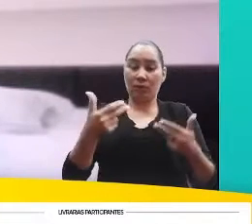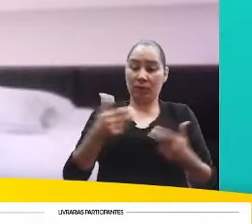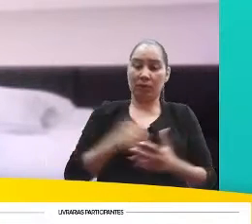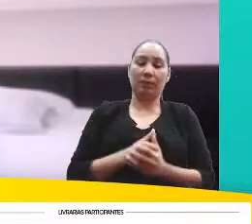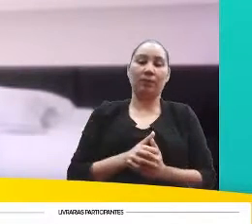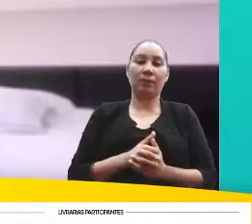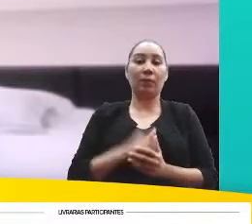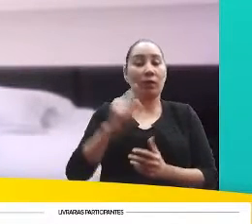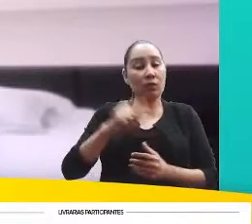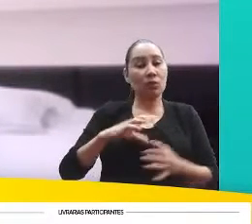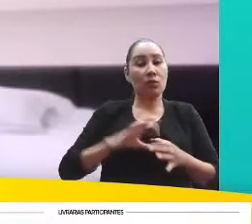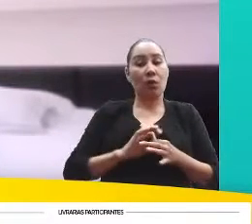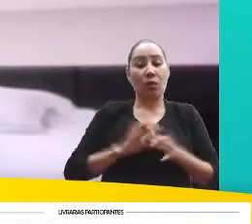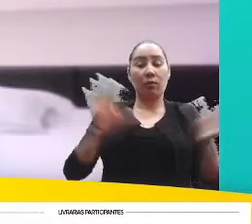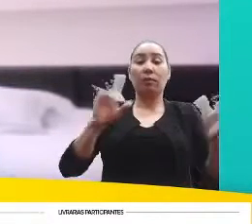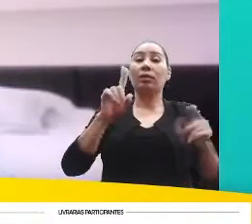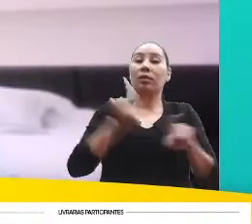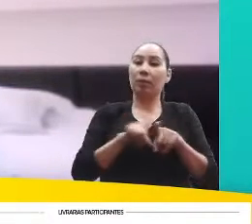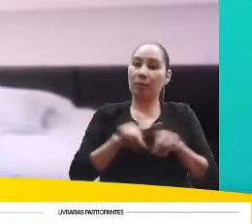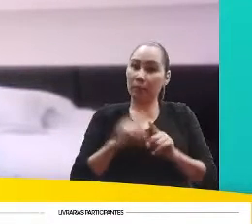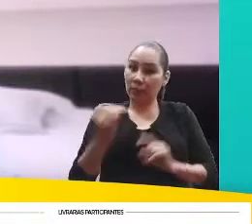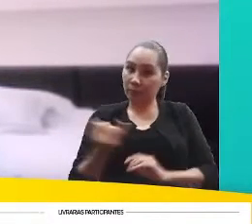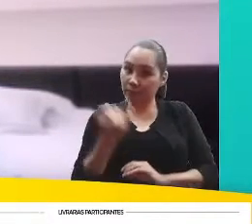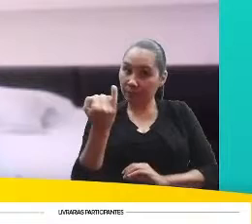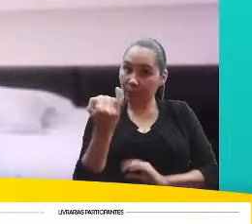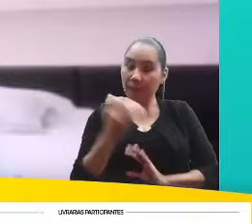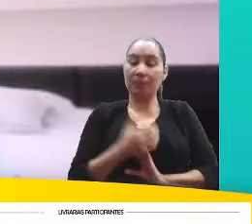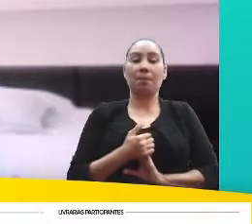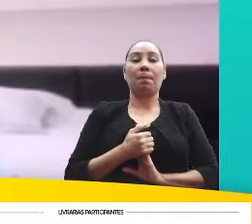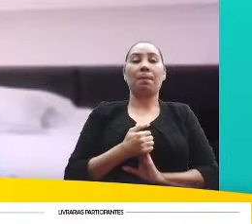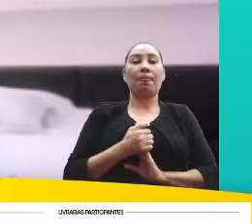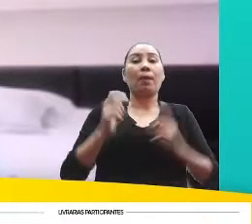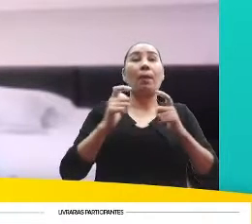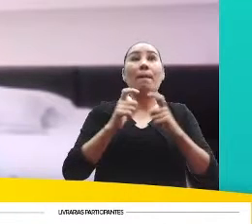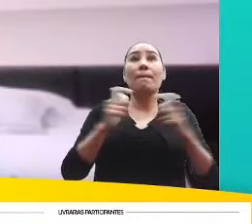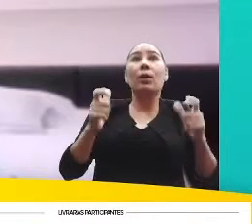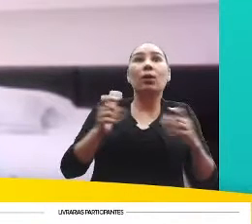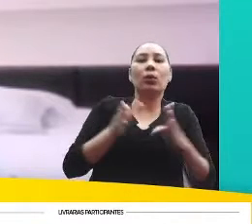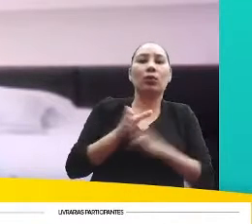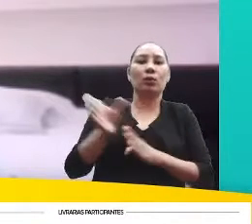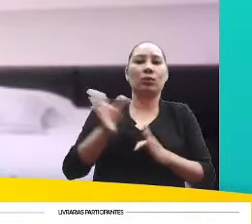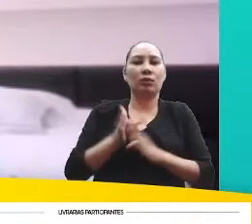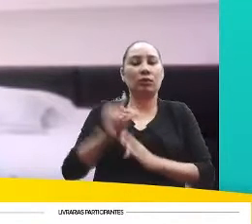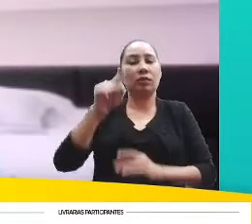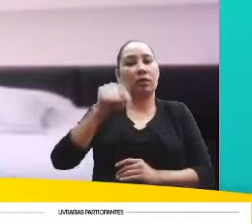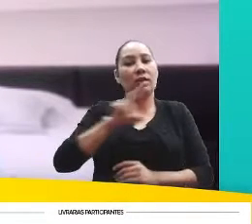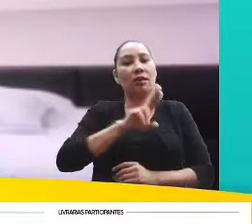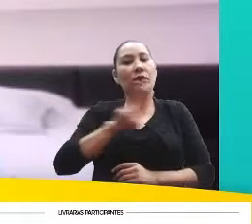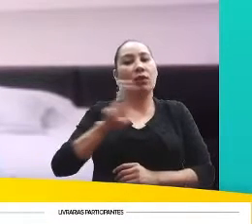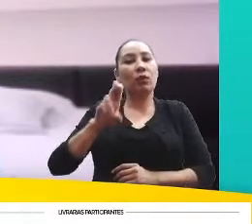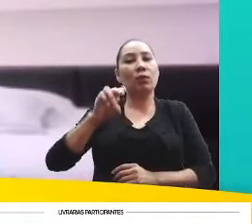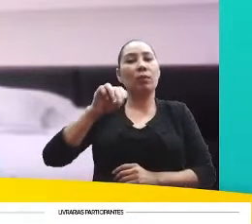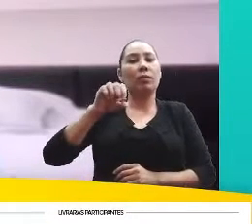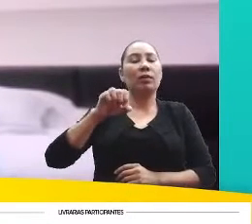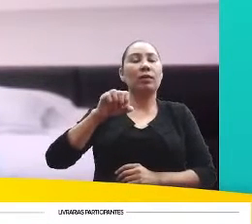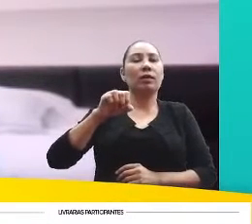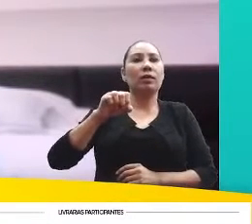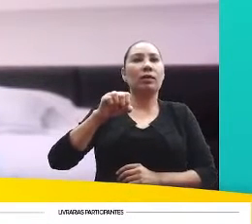libertador. Também é importante, Marlene, mas talvez a grande lição vai vir com um mestre chamado Surya